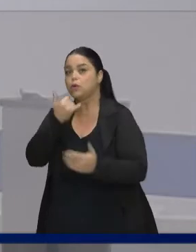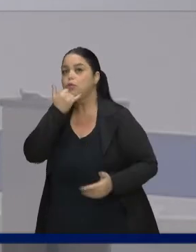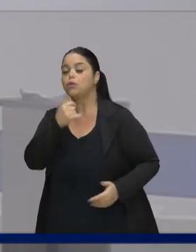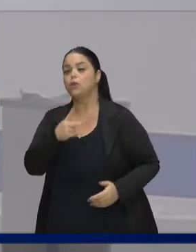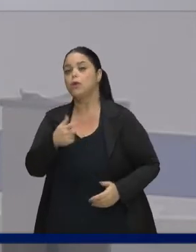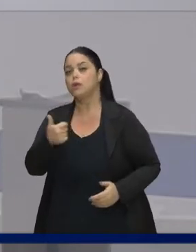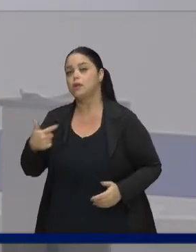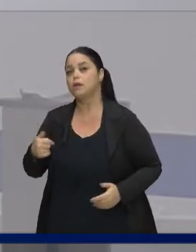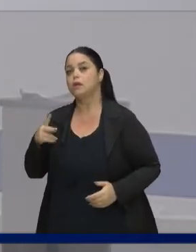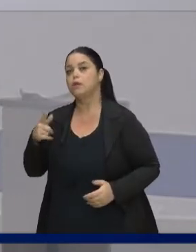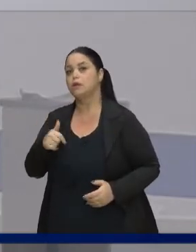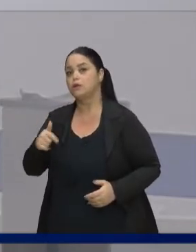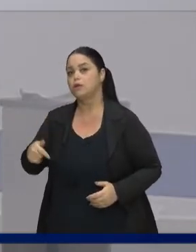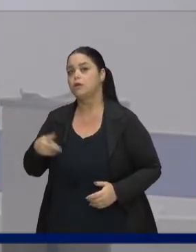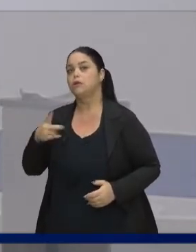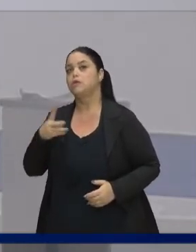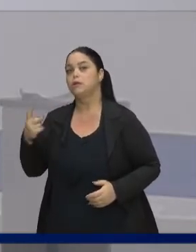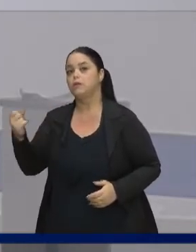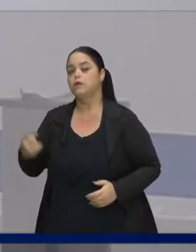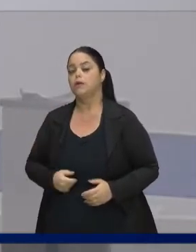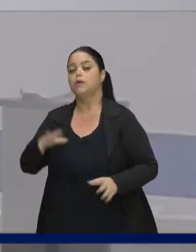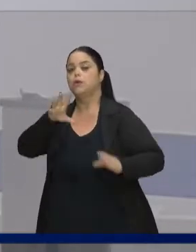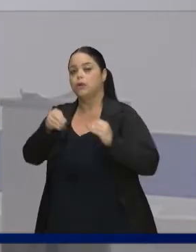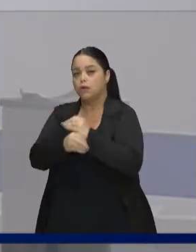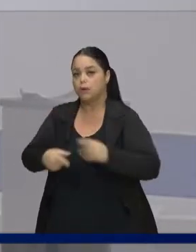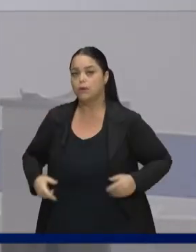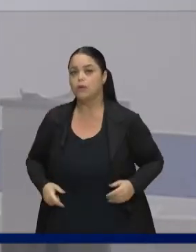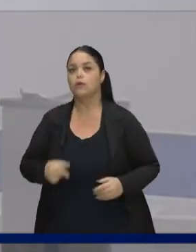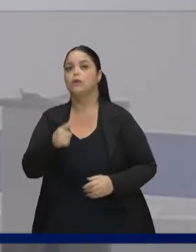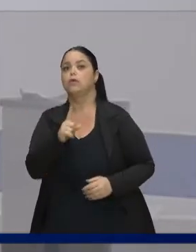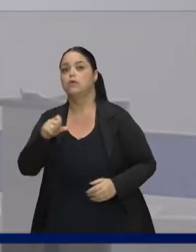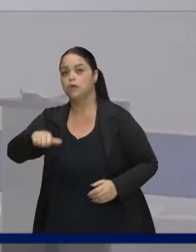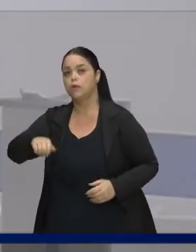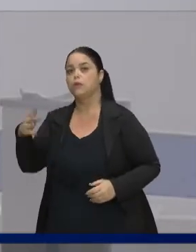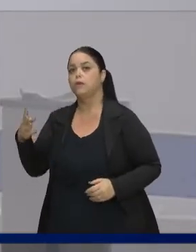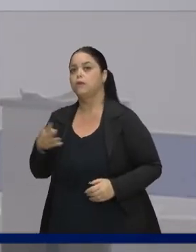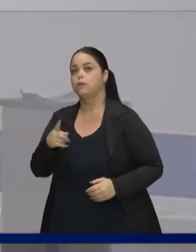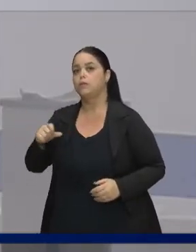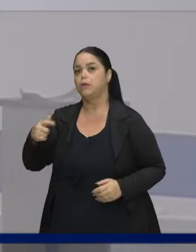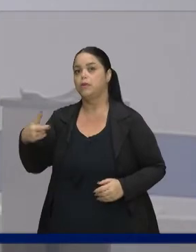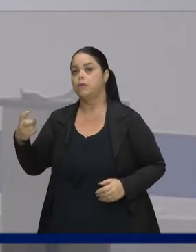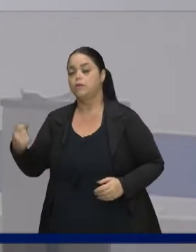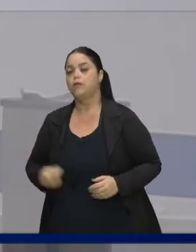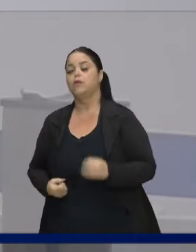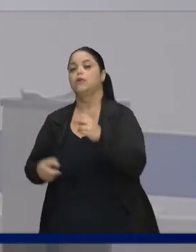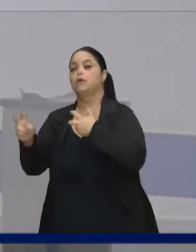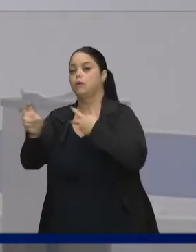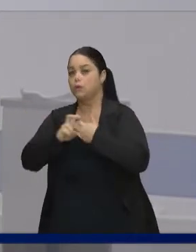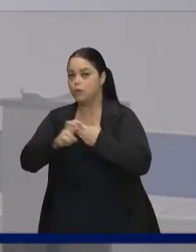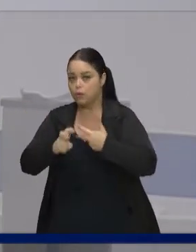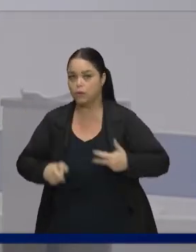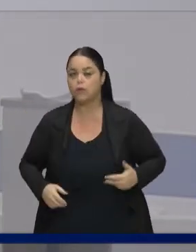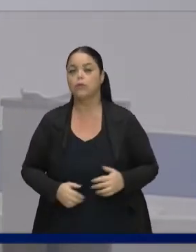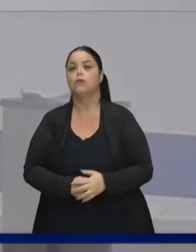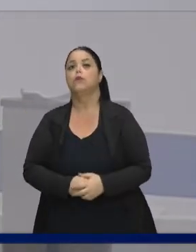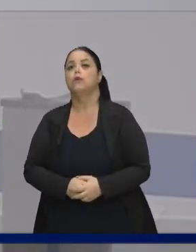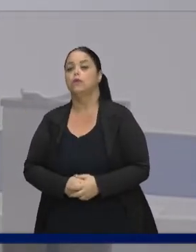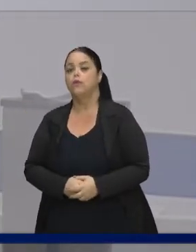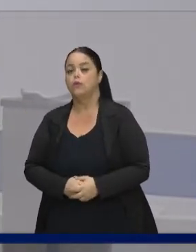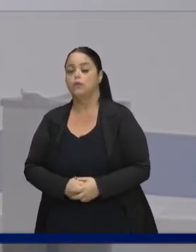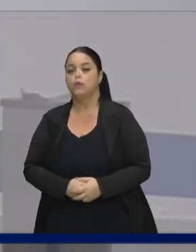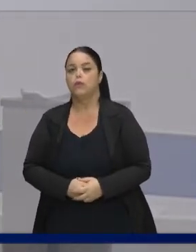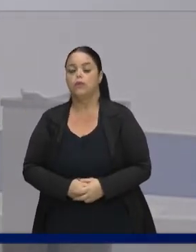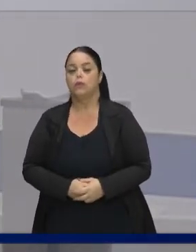12772/2021, projeto de lei complementar 19/2021, de autoria do Poder Executivo.